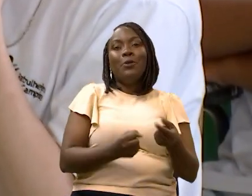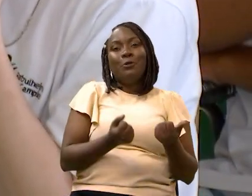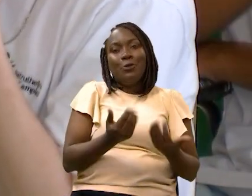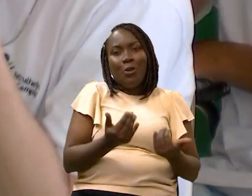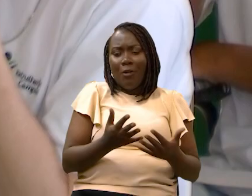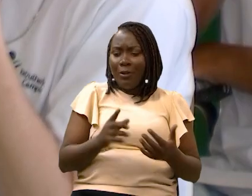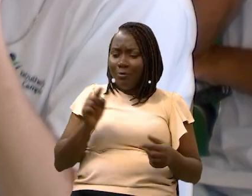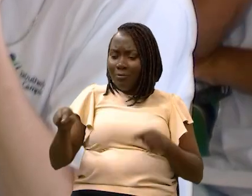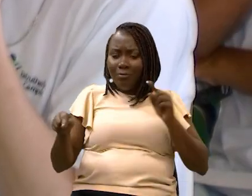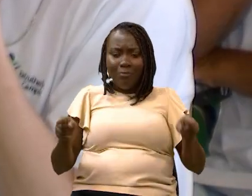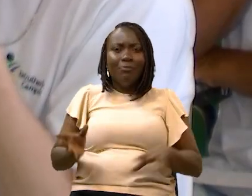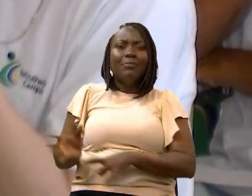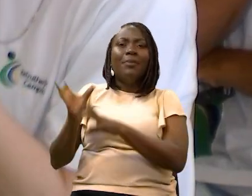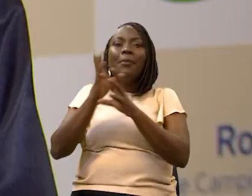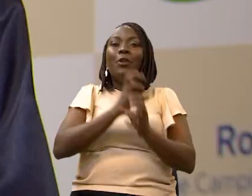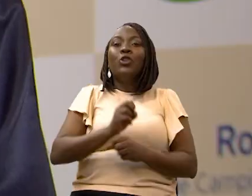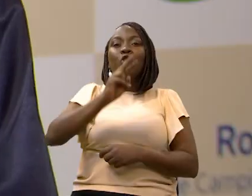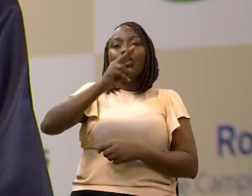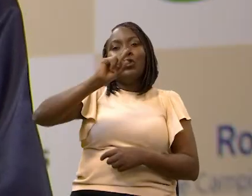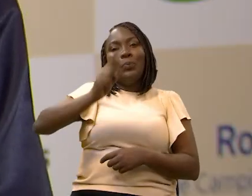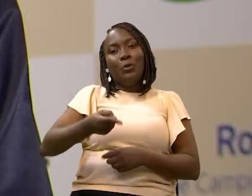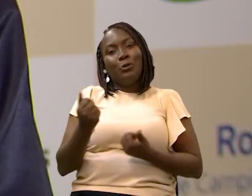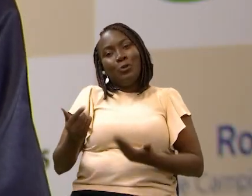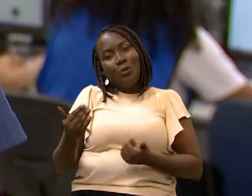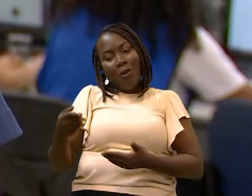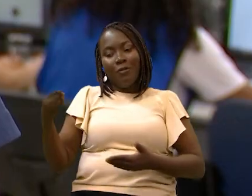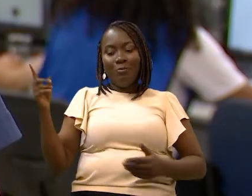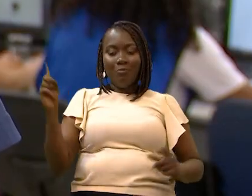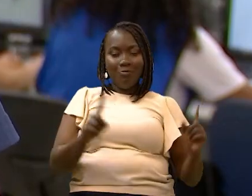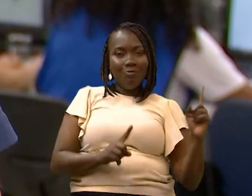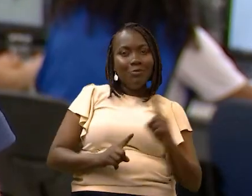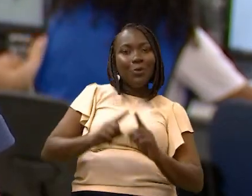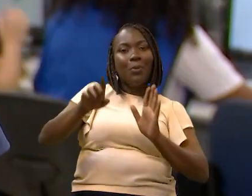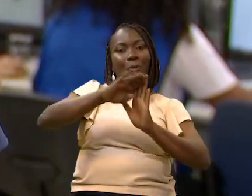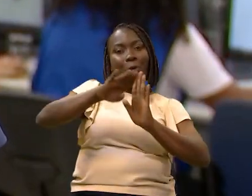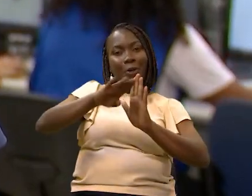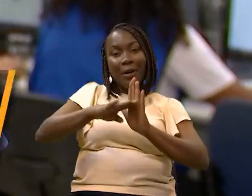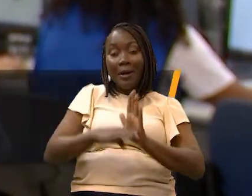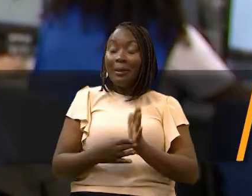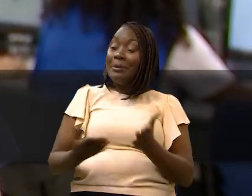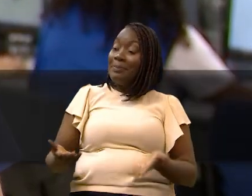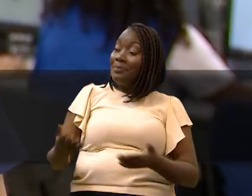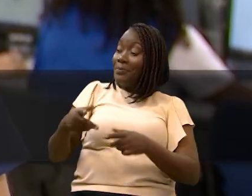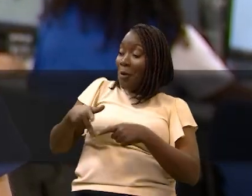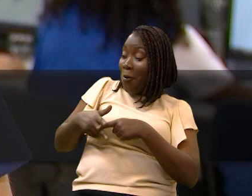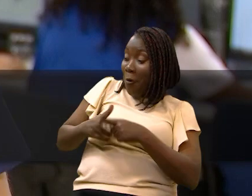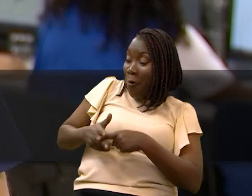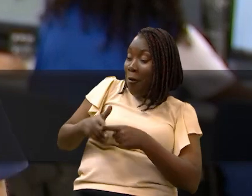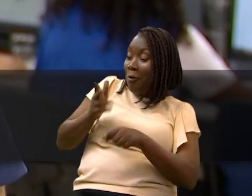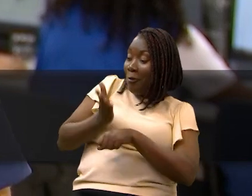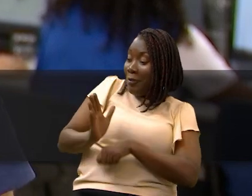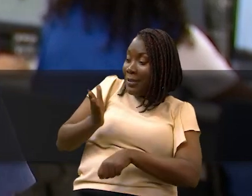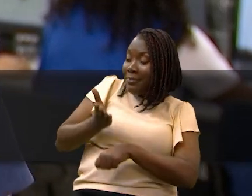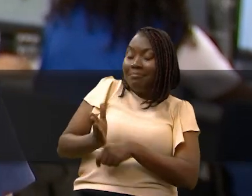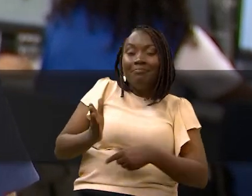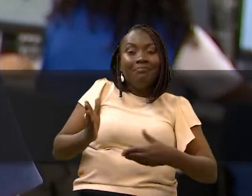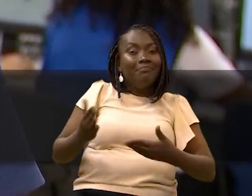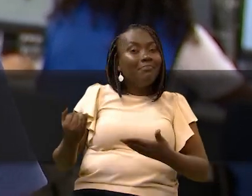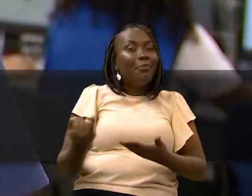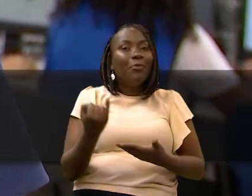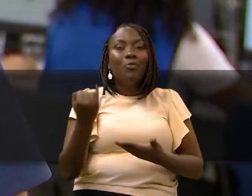de 2.000 jovens por ano passam pelo programa. A Oficina de Formação Geral para o Mundo do Trabalho, ela é